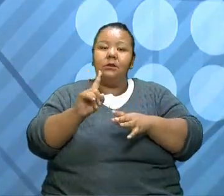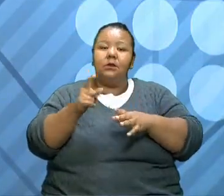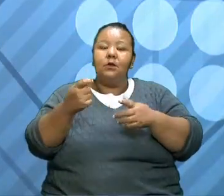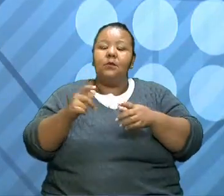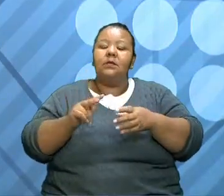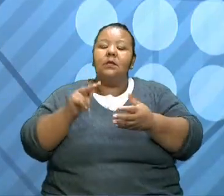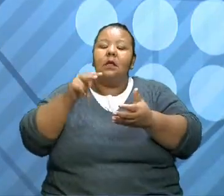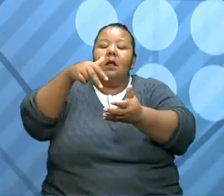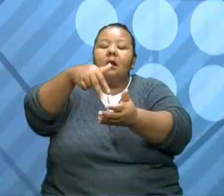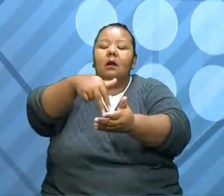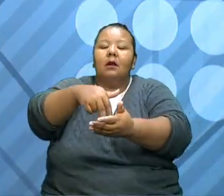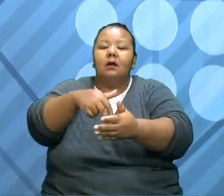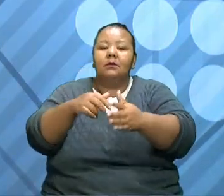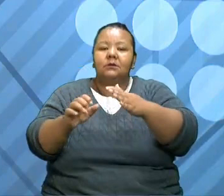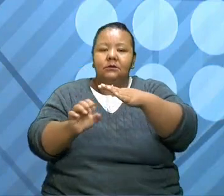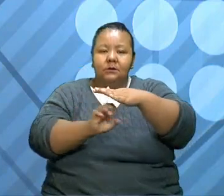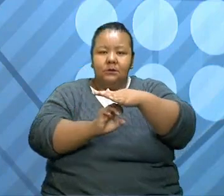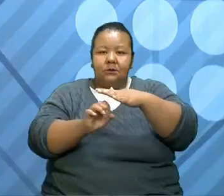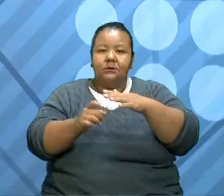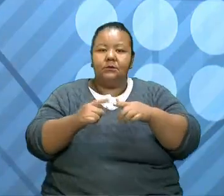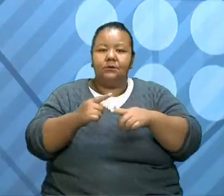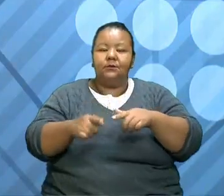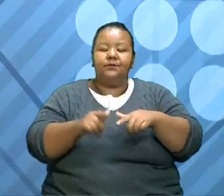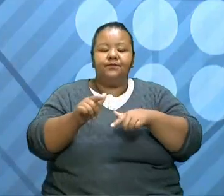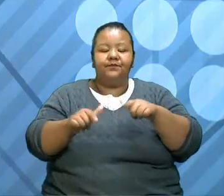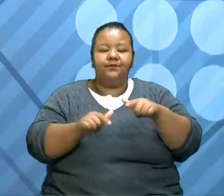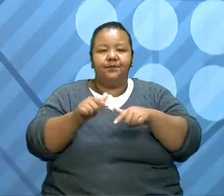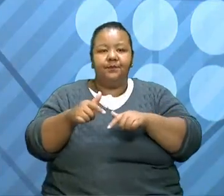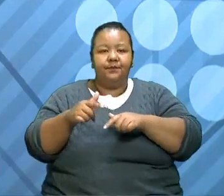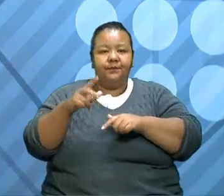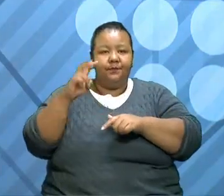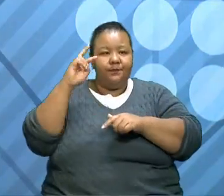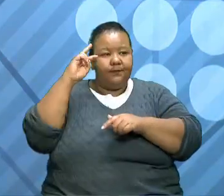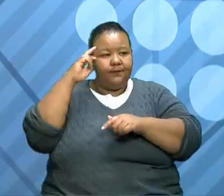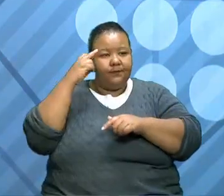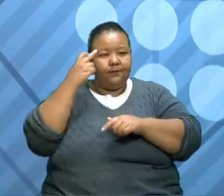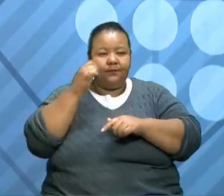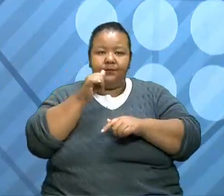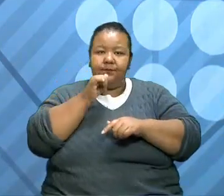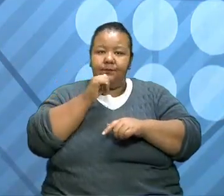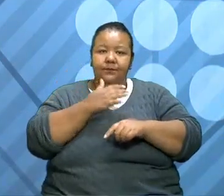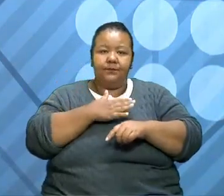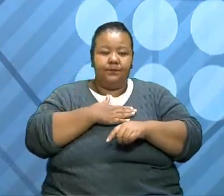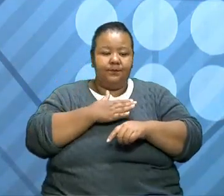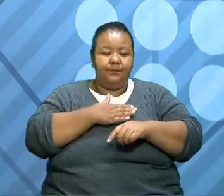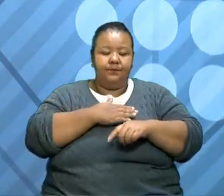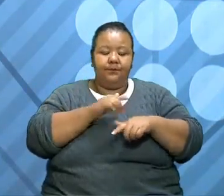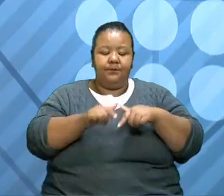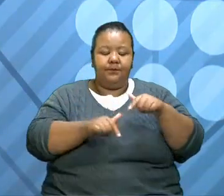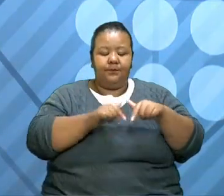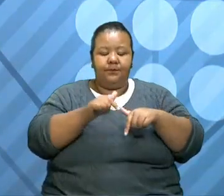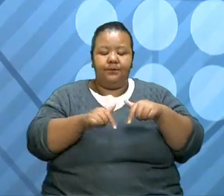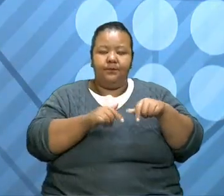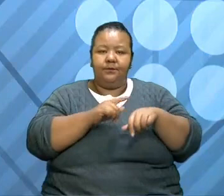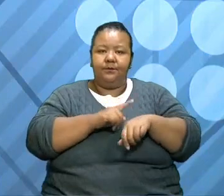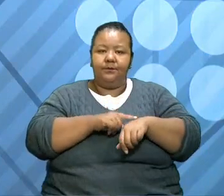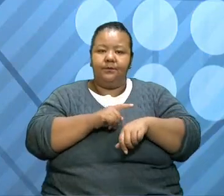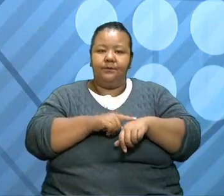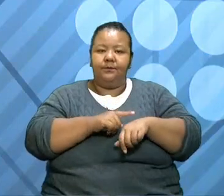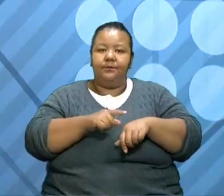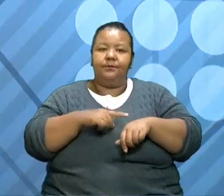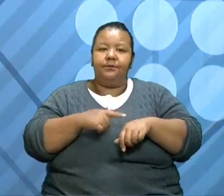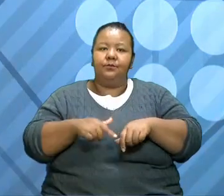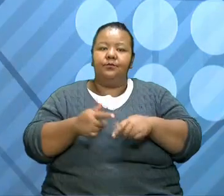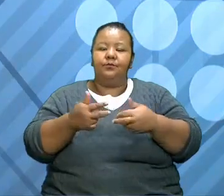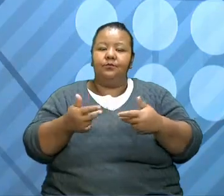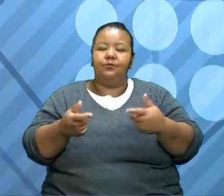preso, porque quando nós falamos em trabalho flexível é ajustar as minhas horas de trabalho com as minhas, meus